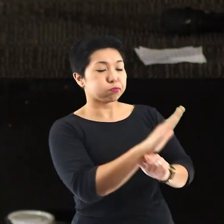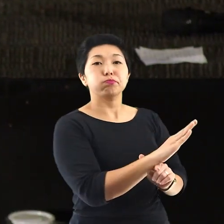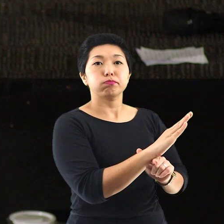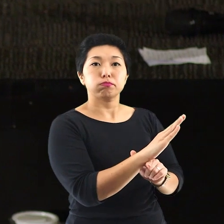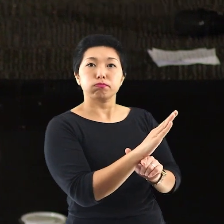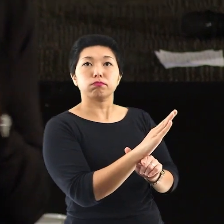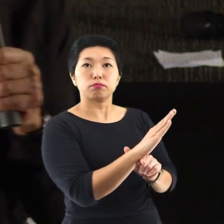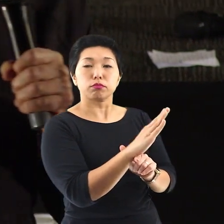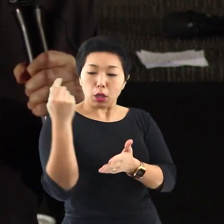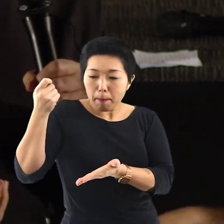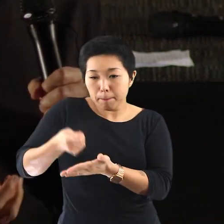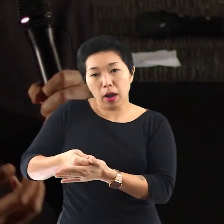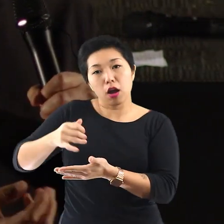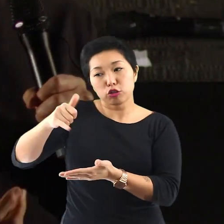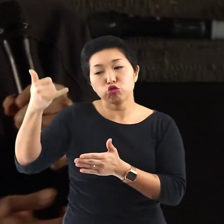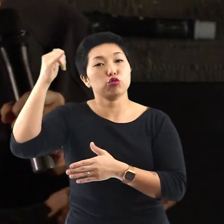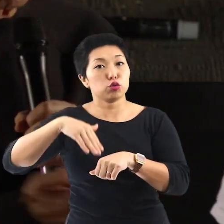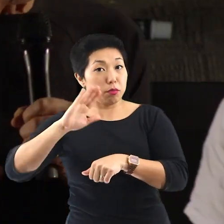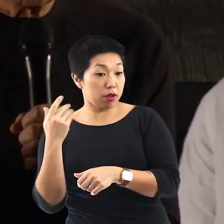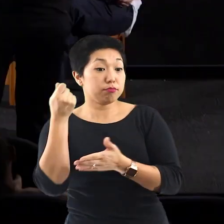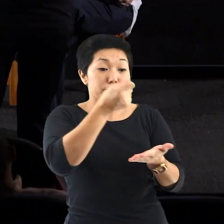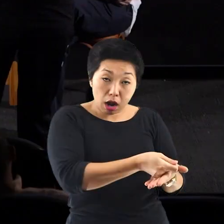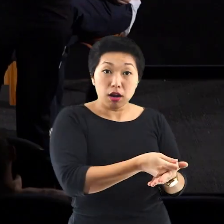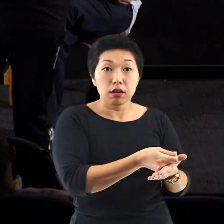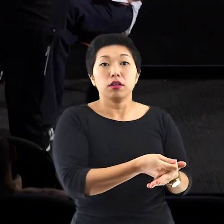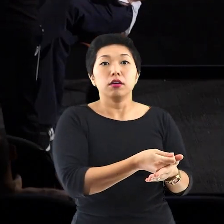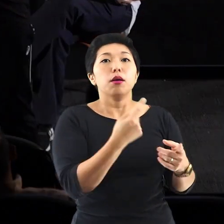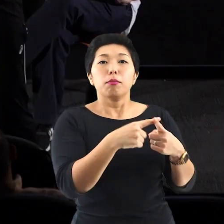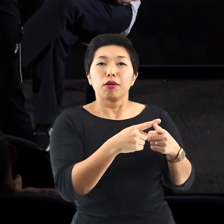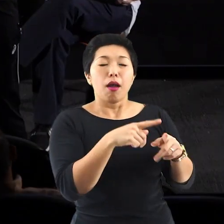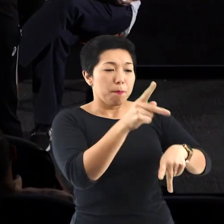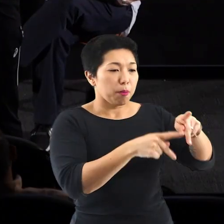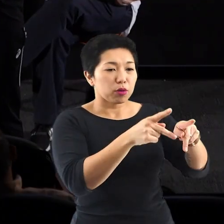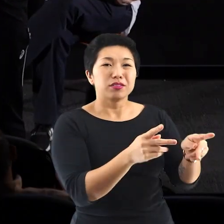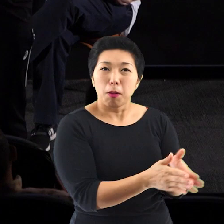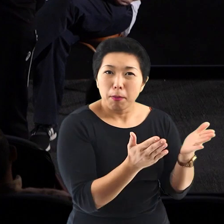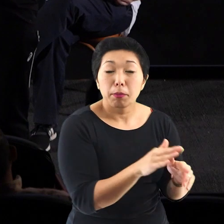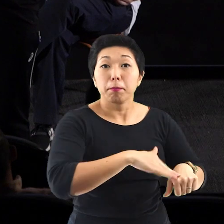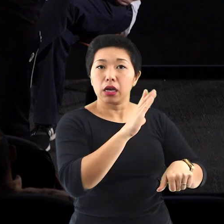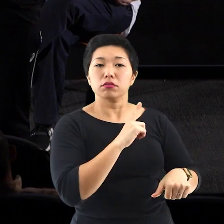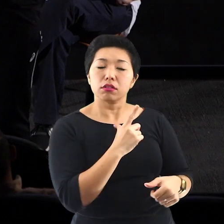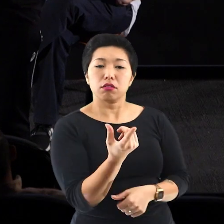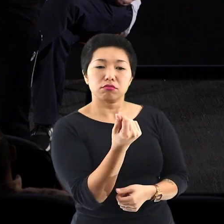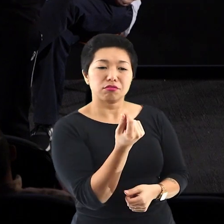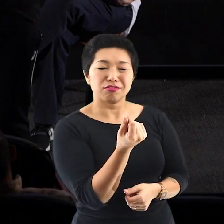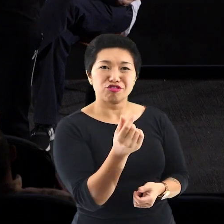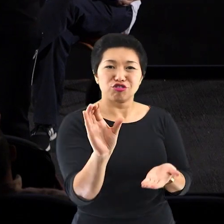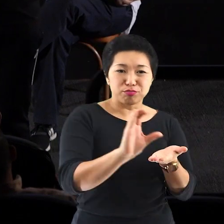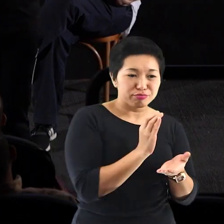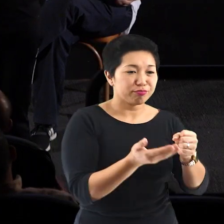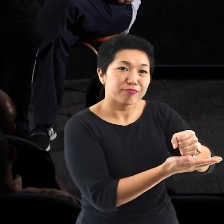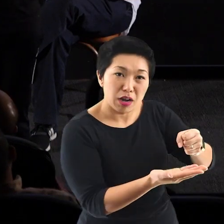possam colaborar para que, inclusive, toda a população receba a renda básica,